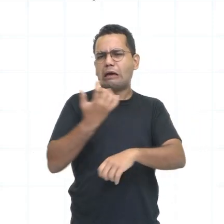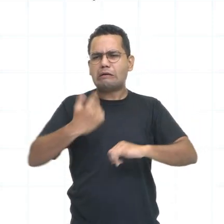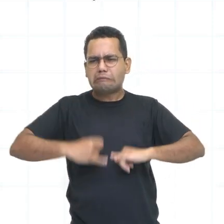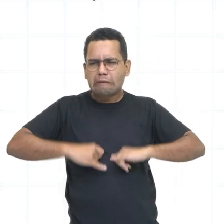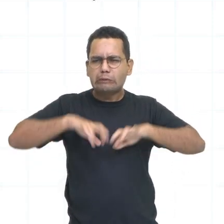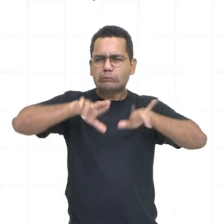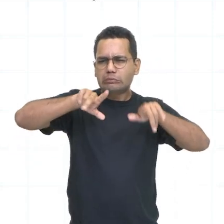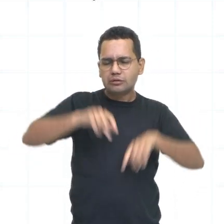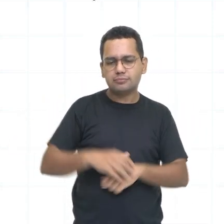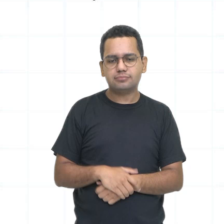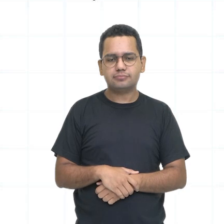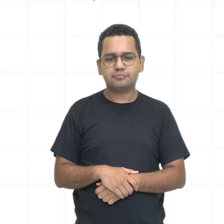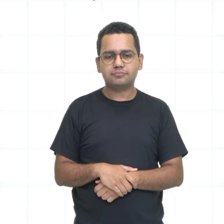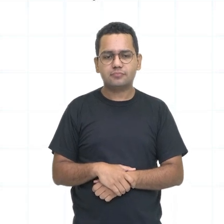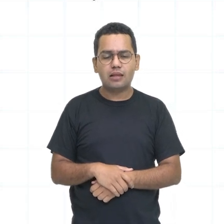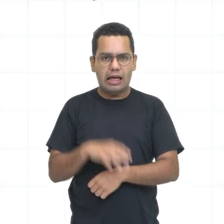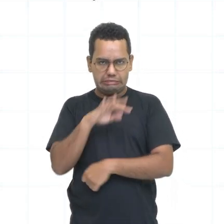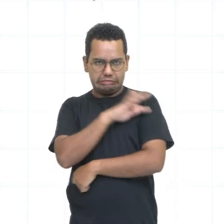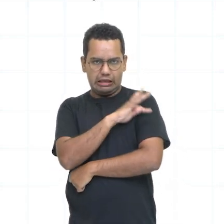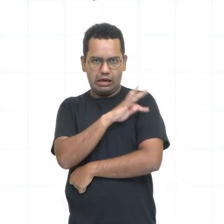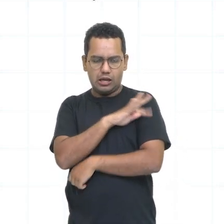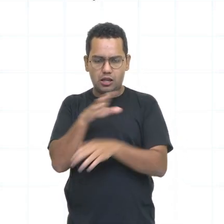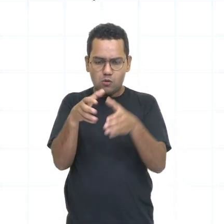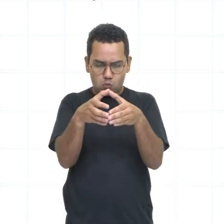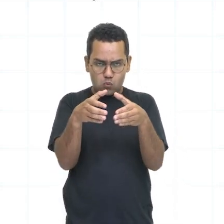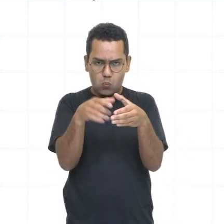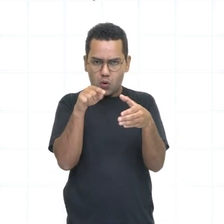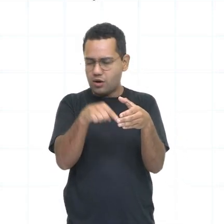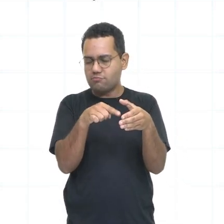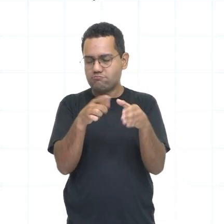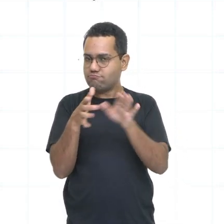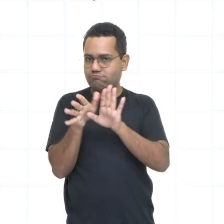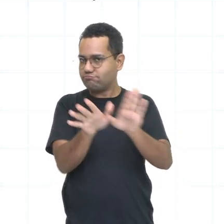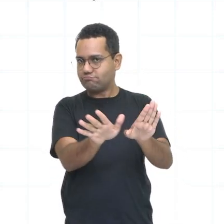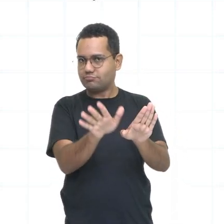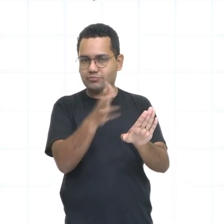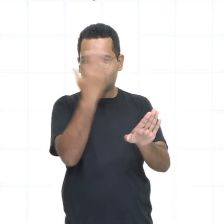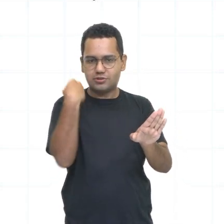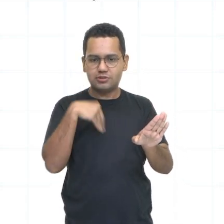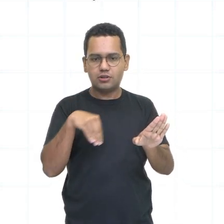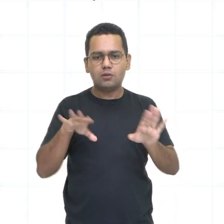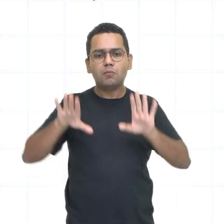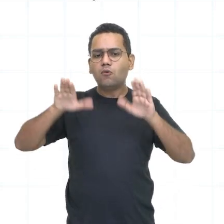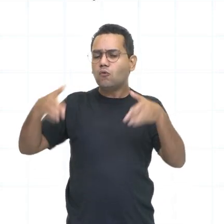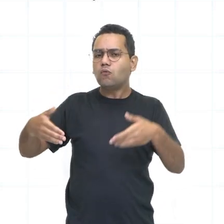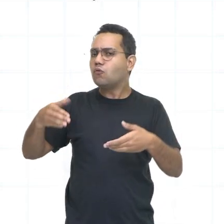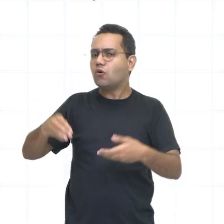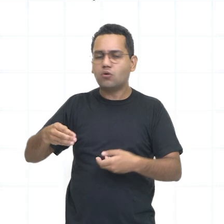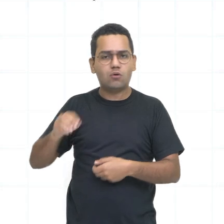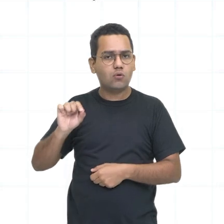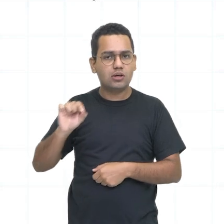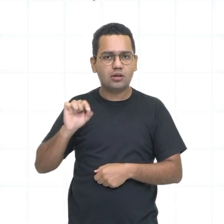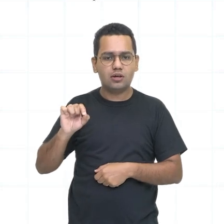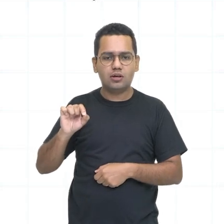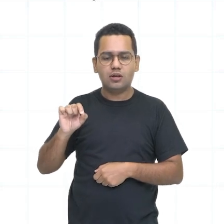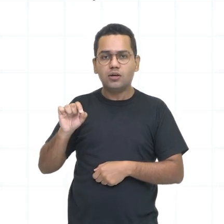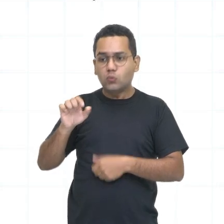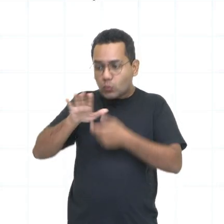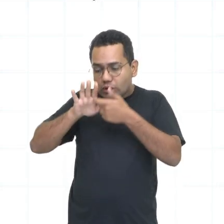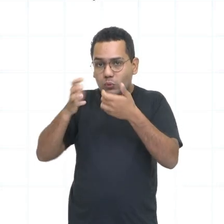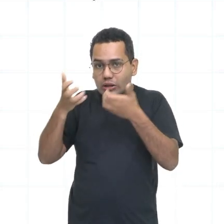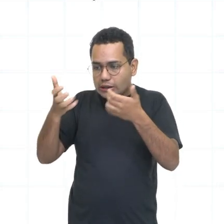essa técnica, certa? E eles tinham foco na objetividade da obra.